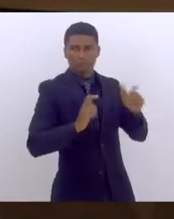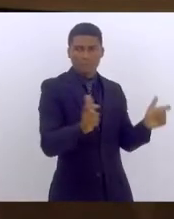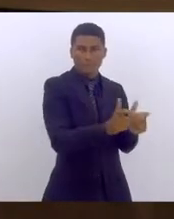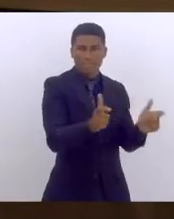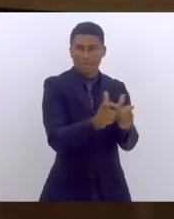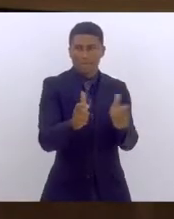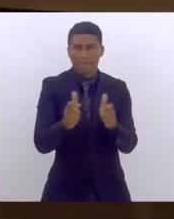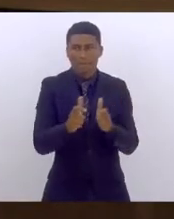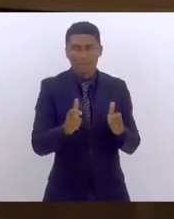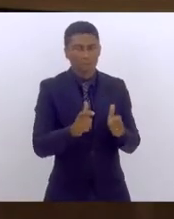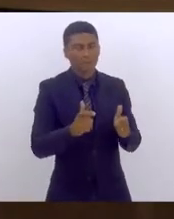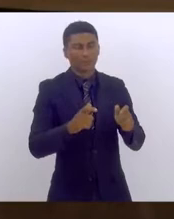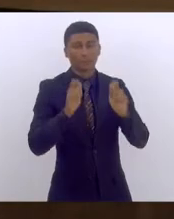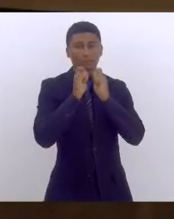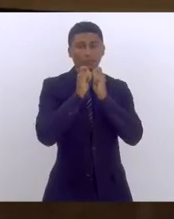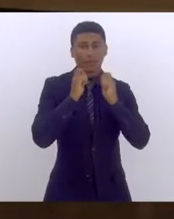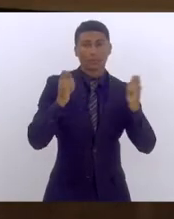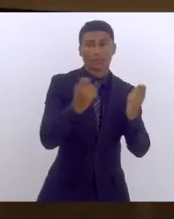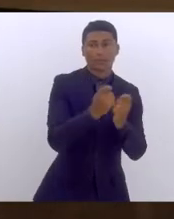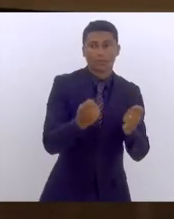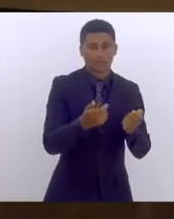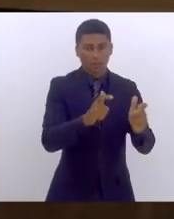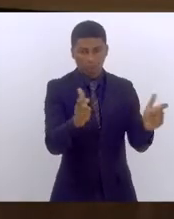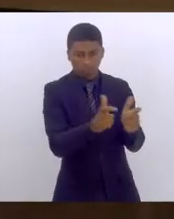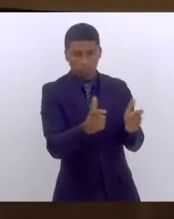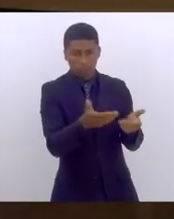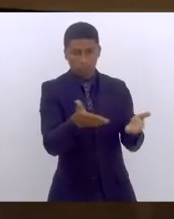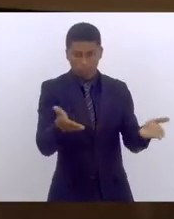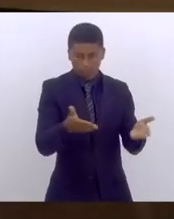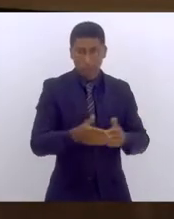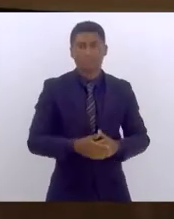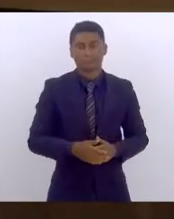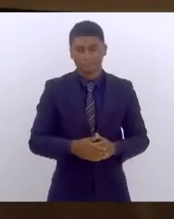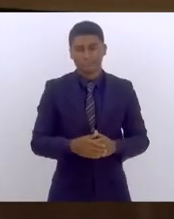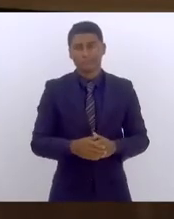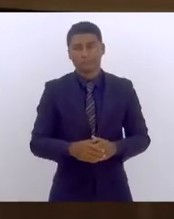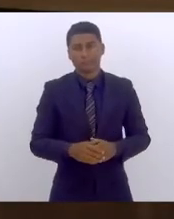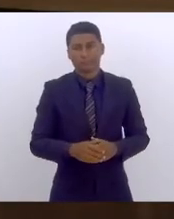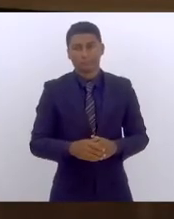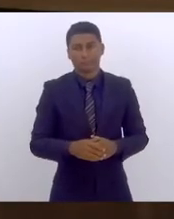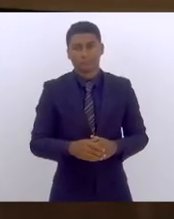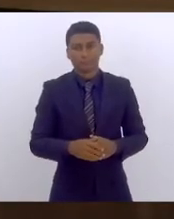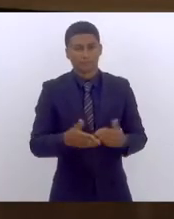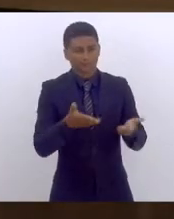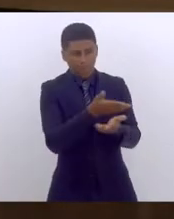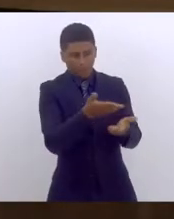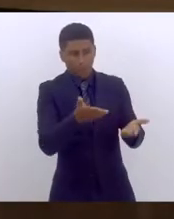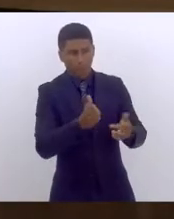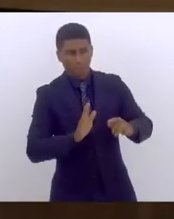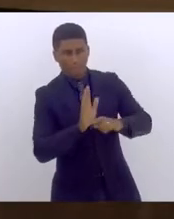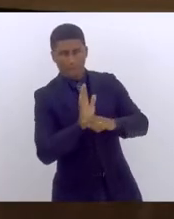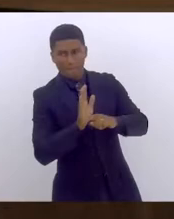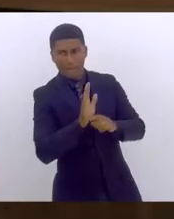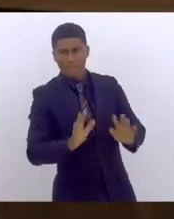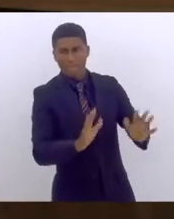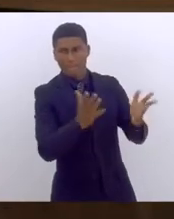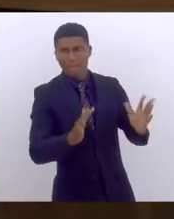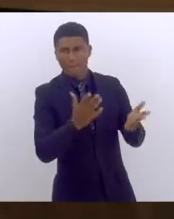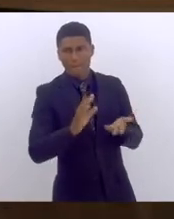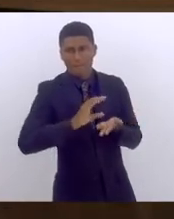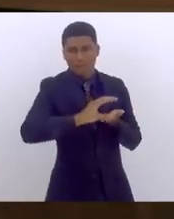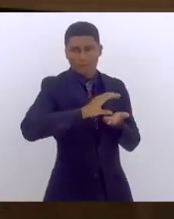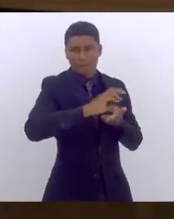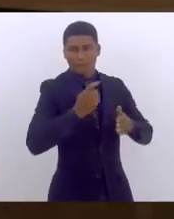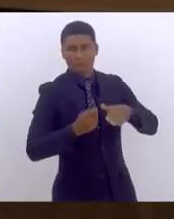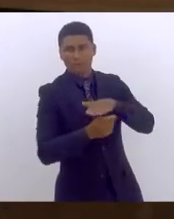individual, associações, cooperativas, pequenas e médias empresas, geradoras de emprego e renda. O projeto, obviamente,